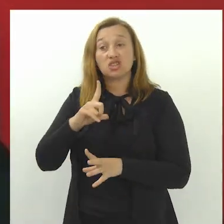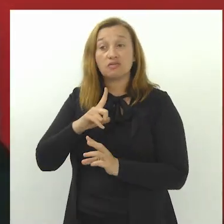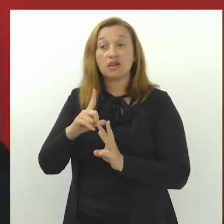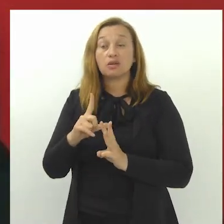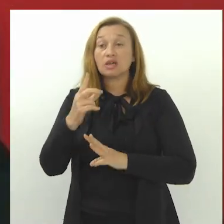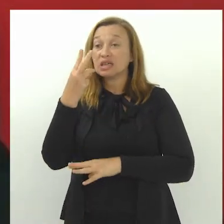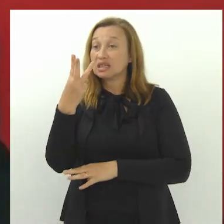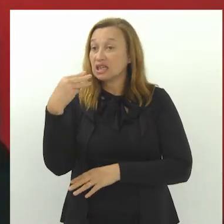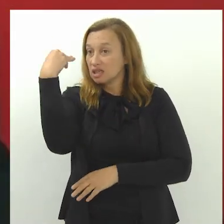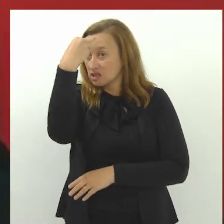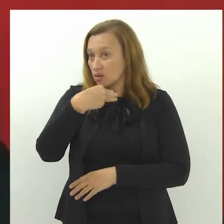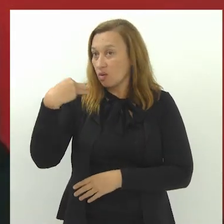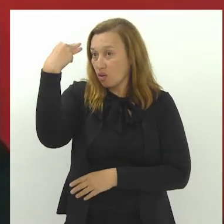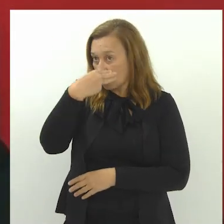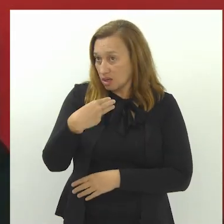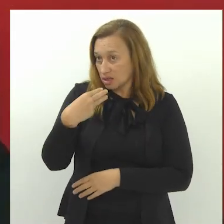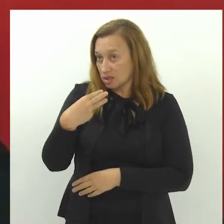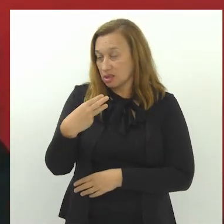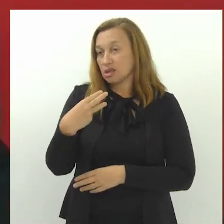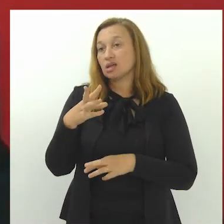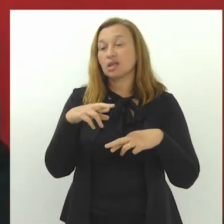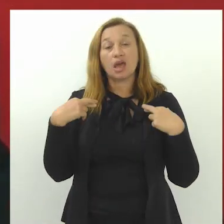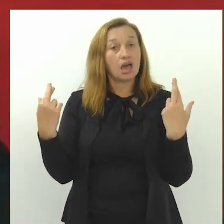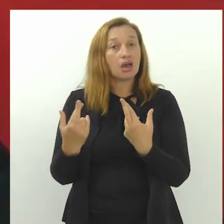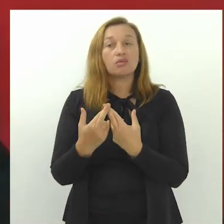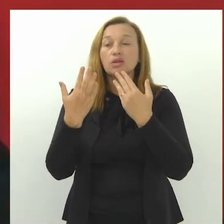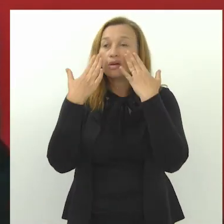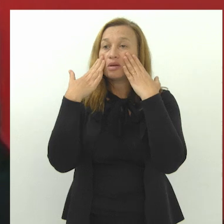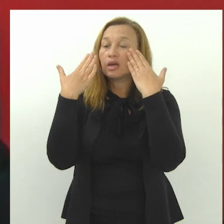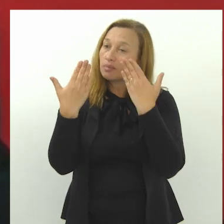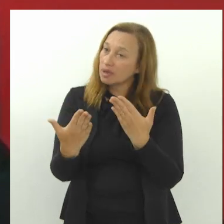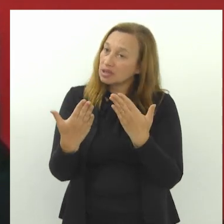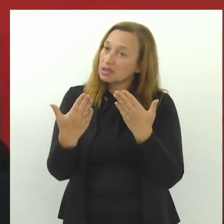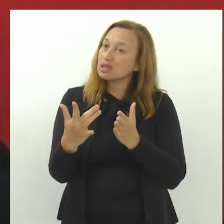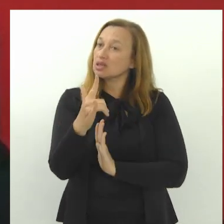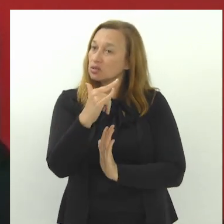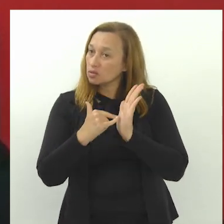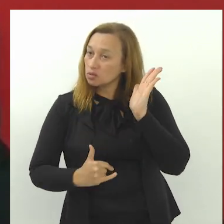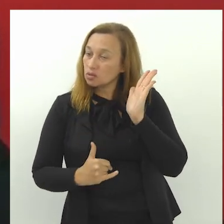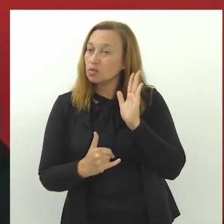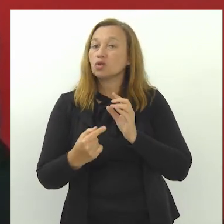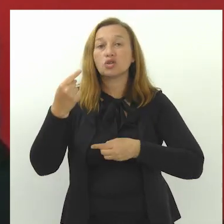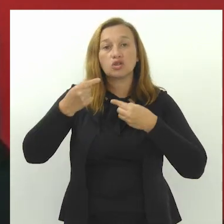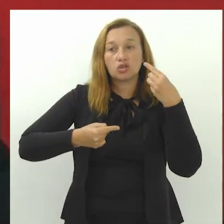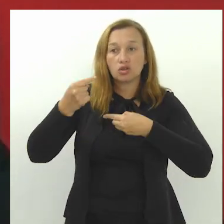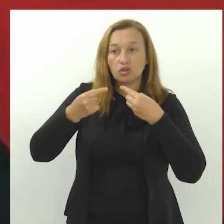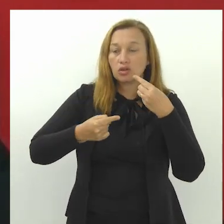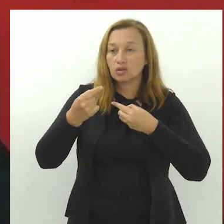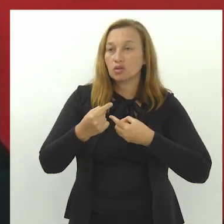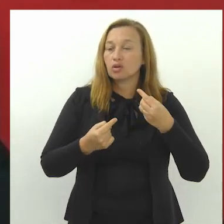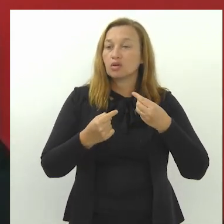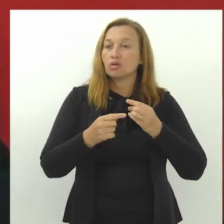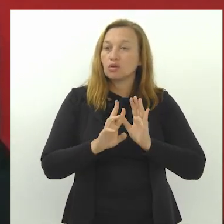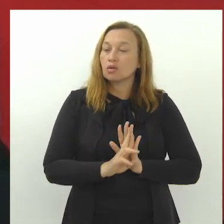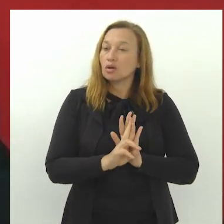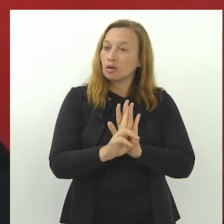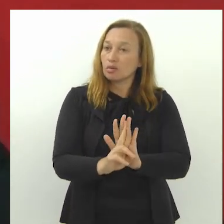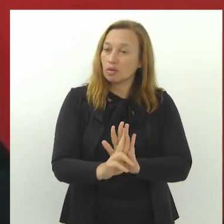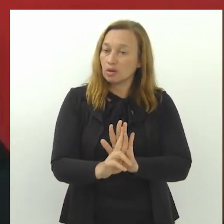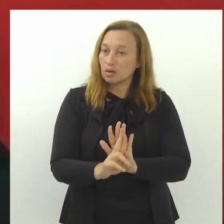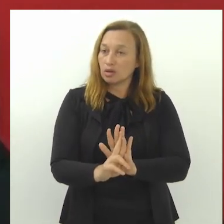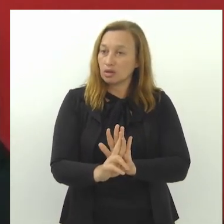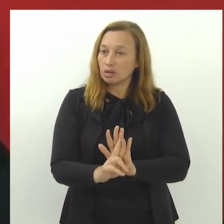em julho, mas tiveram 3 horas de sessão de apresentação dos seus documentos e debate com